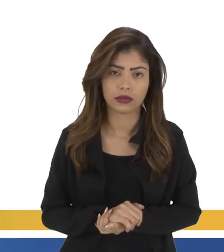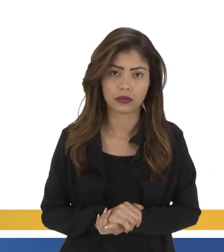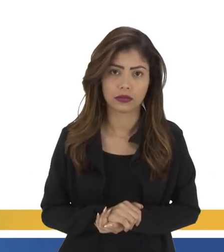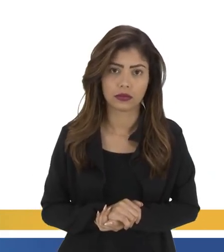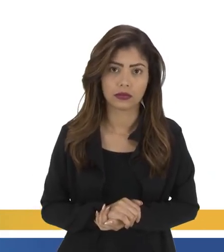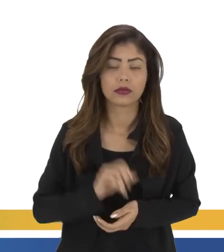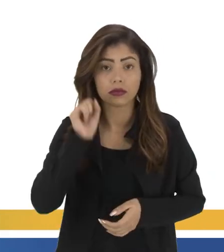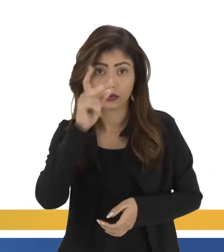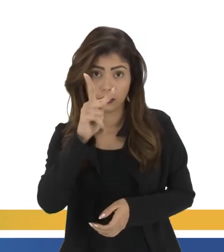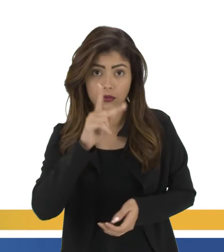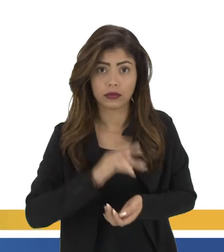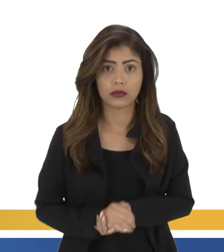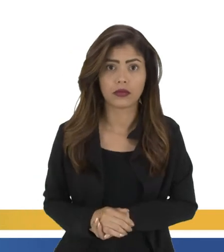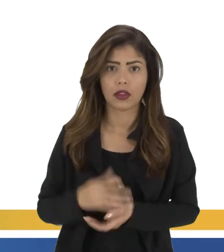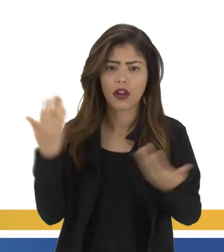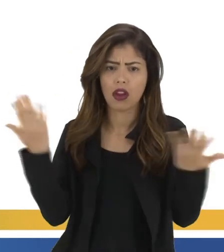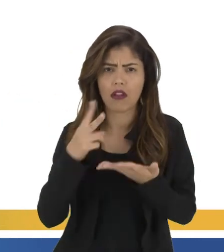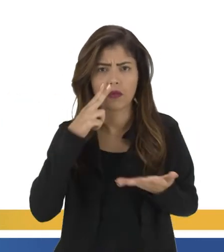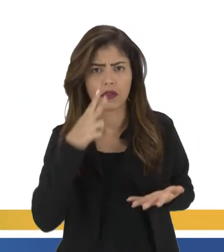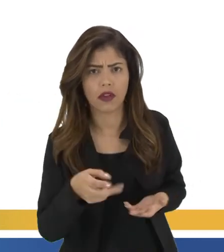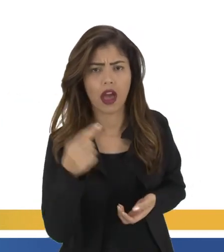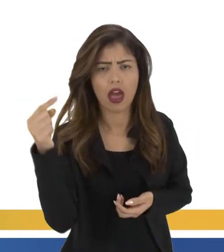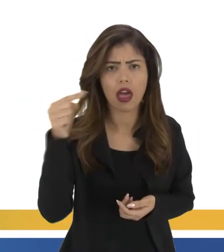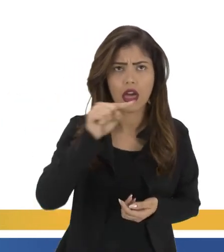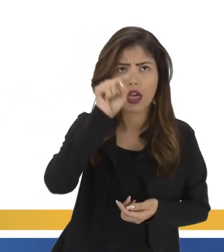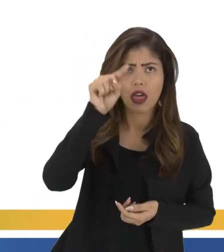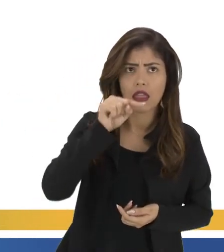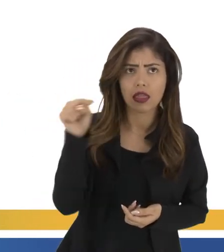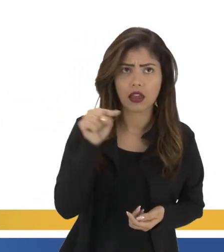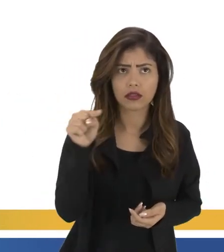tomorrow. Ok? Vamos ver agora a forma negativa.